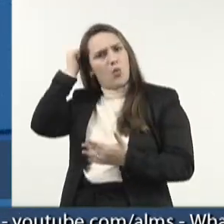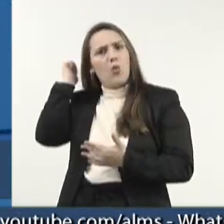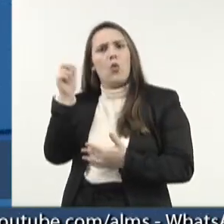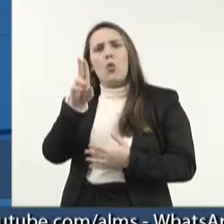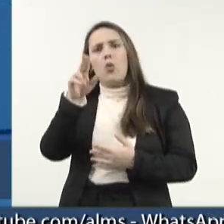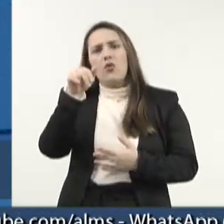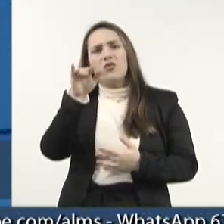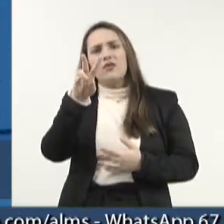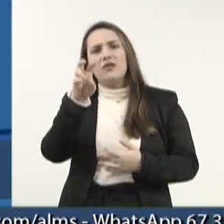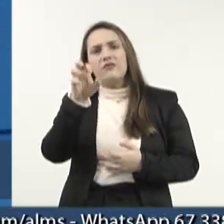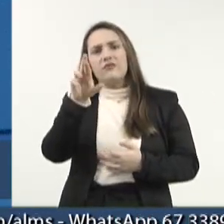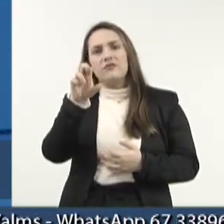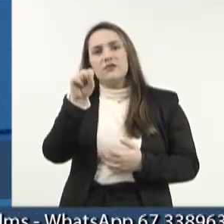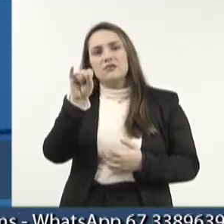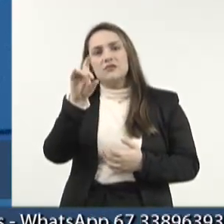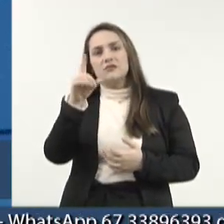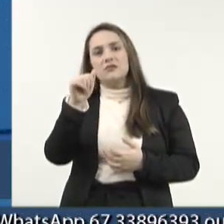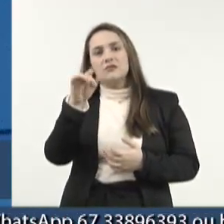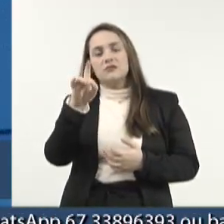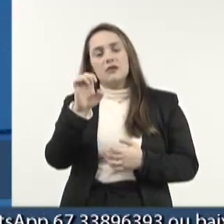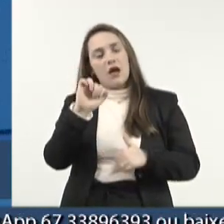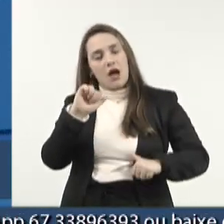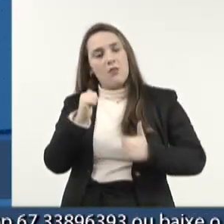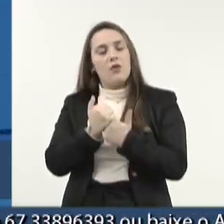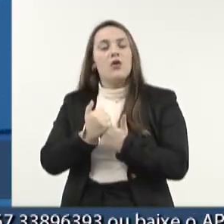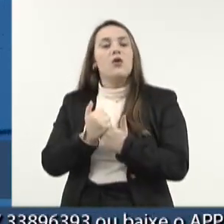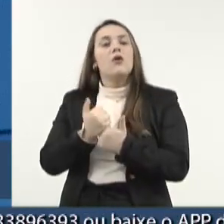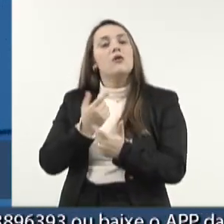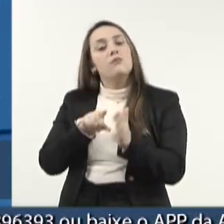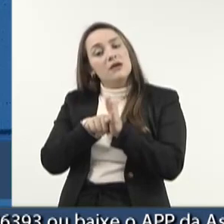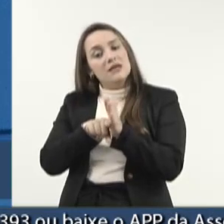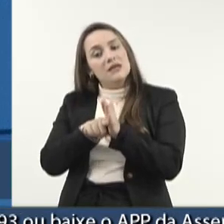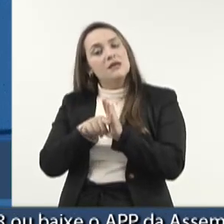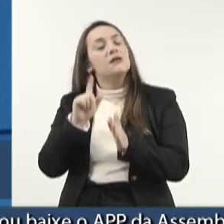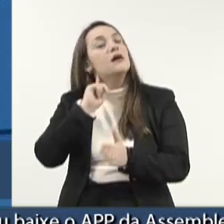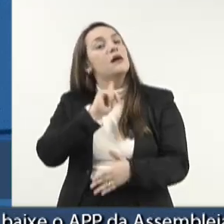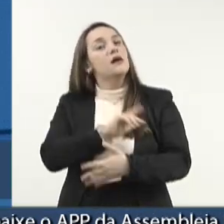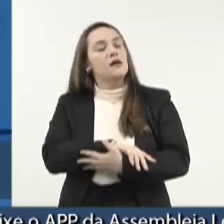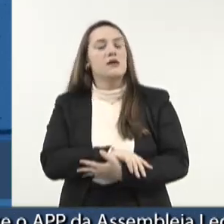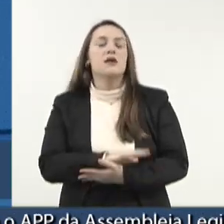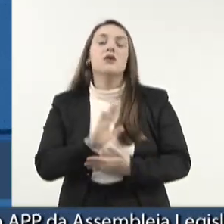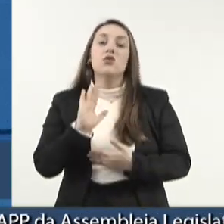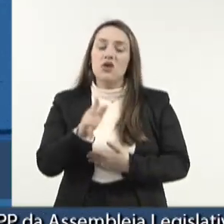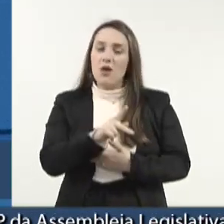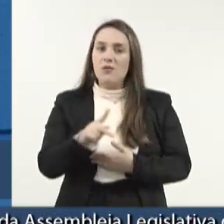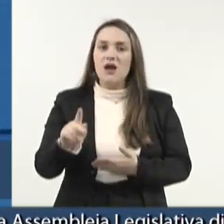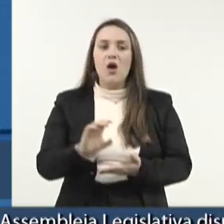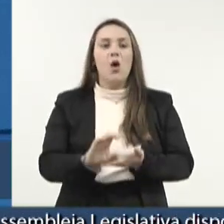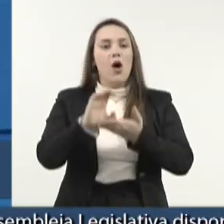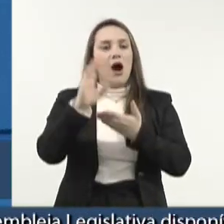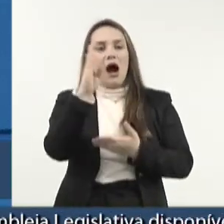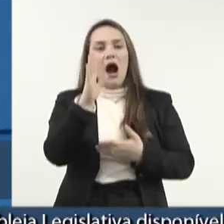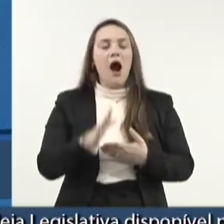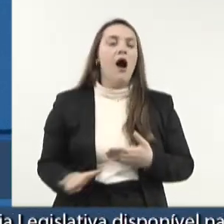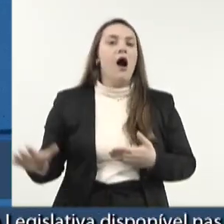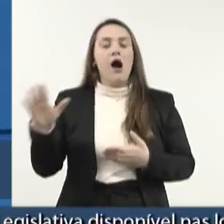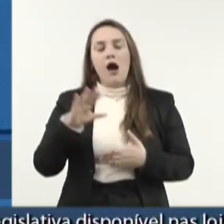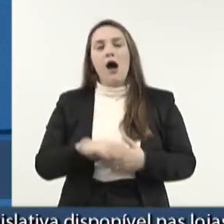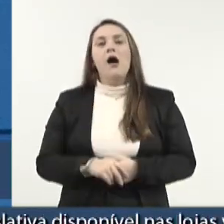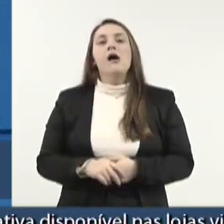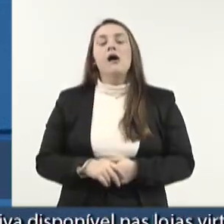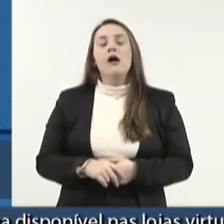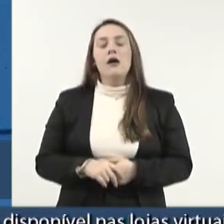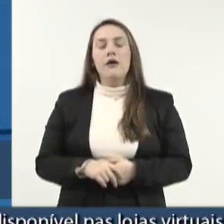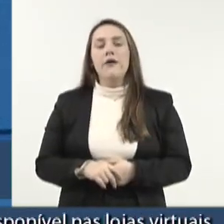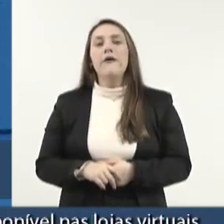da Fundação de Amparo à Pesquisa do Estado de Minas Gerais, em nível nacional foi presidente do Conselho Nacional de Fundações Estaduais